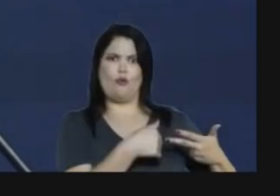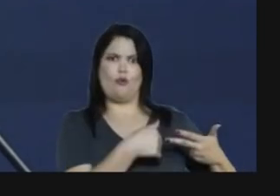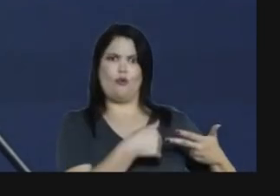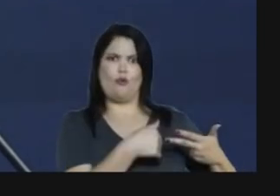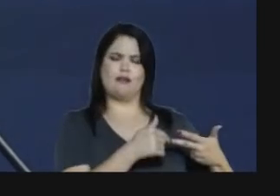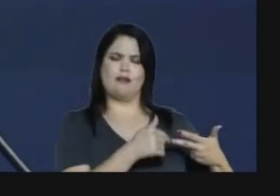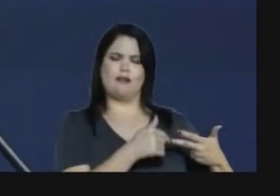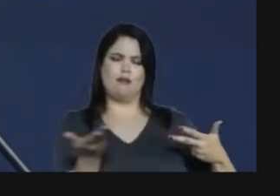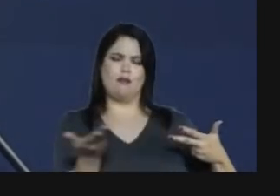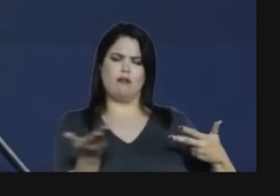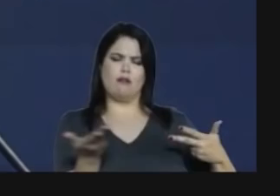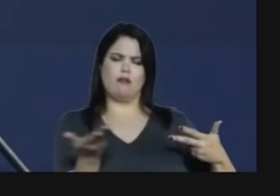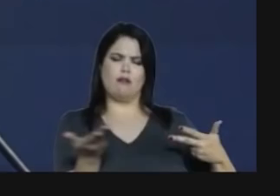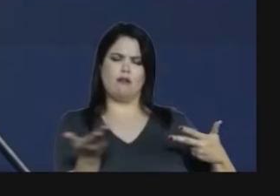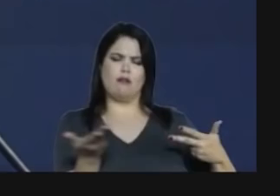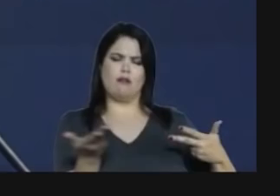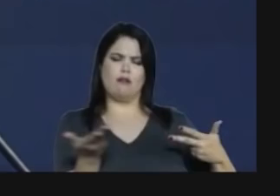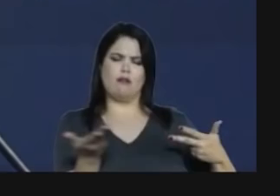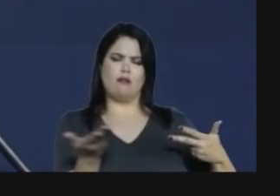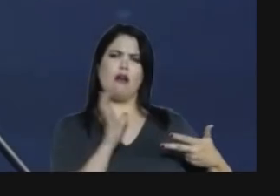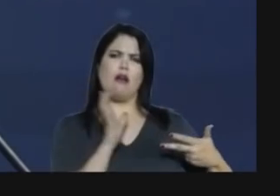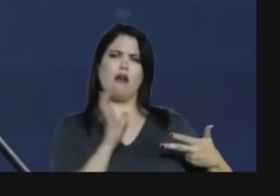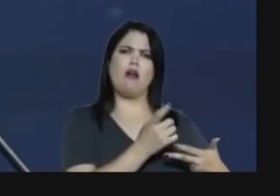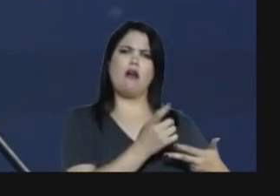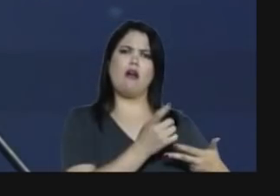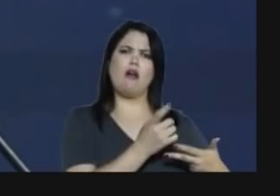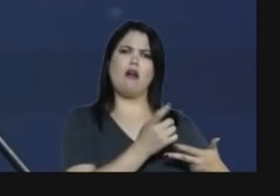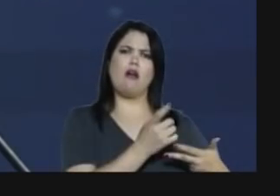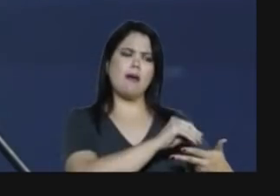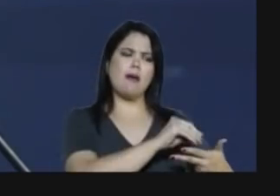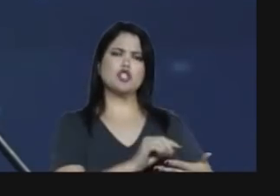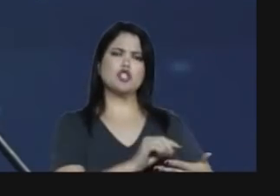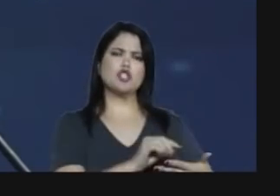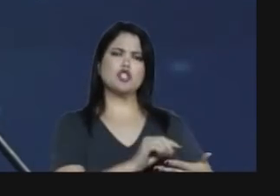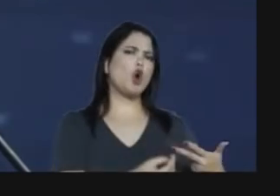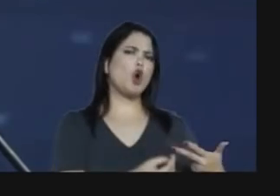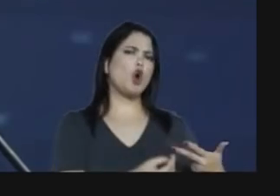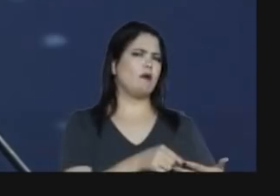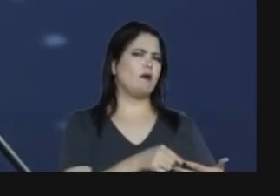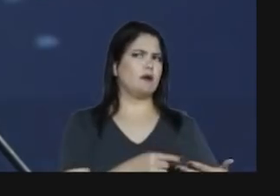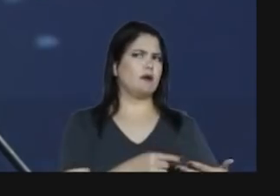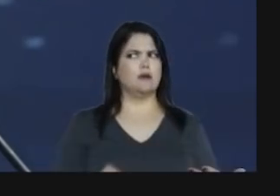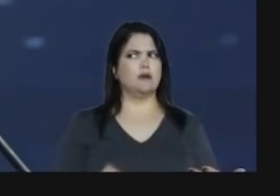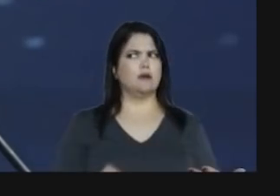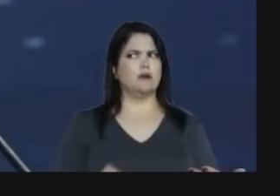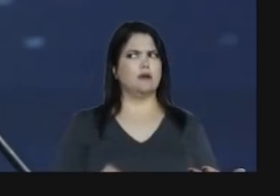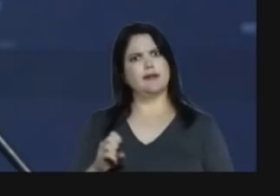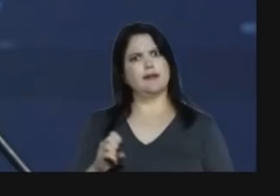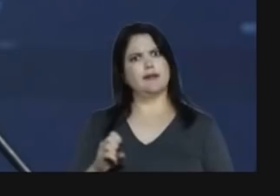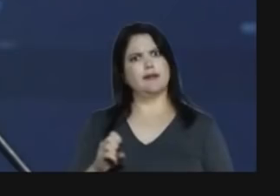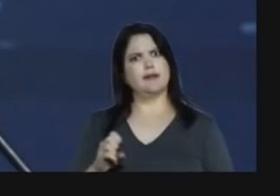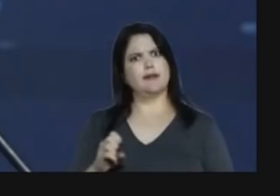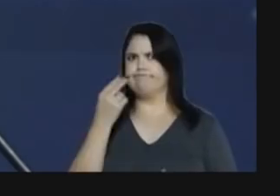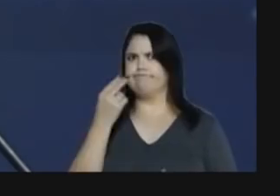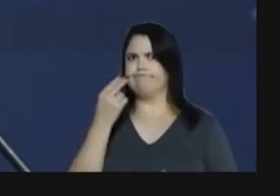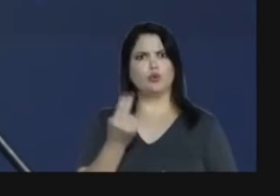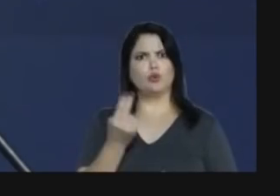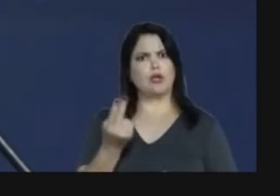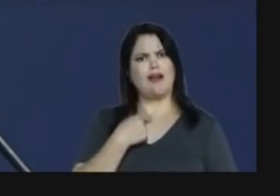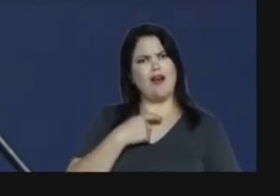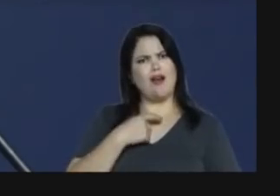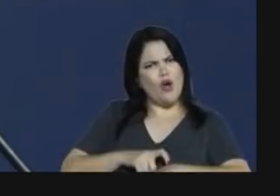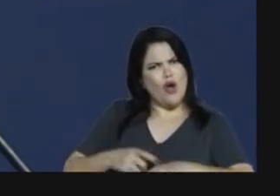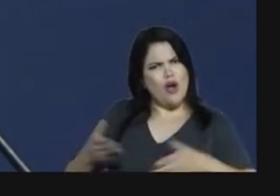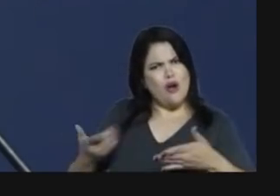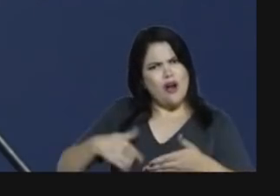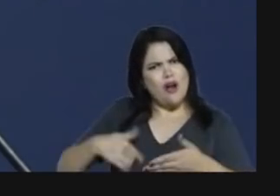uma decisão que gere o impacto financeiro é insuportável para o governo Eu costumo dizer não é hora de